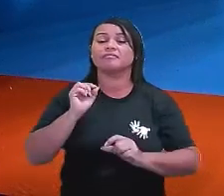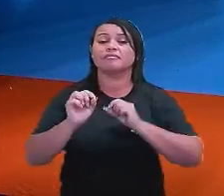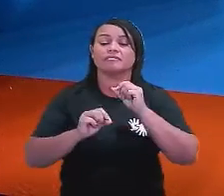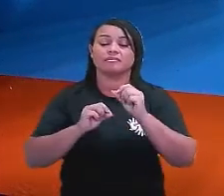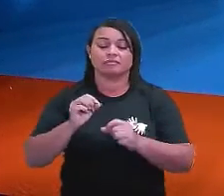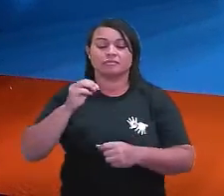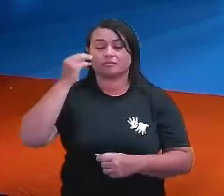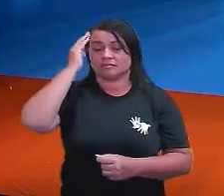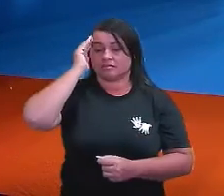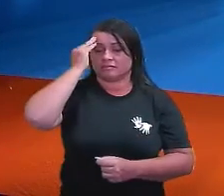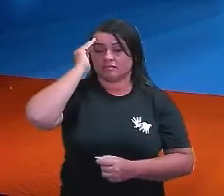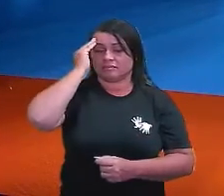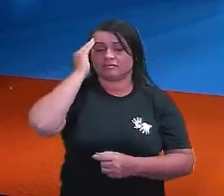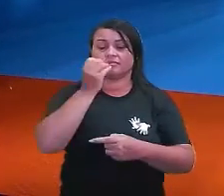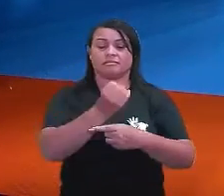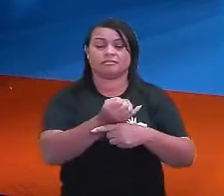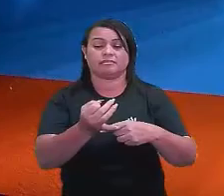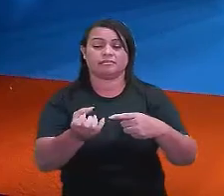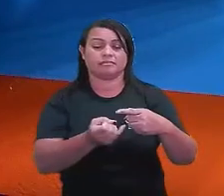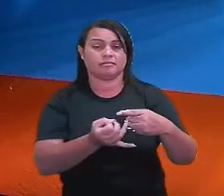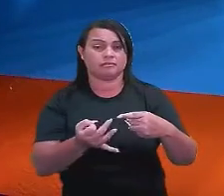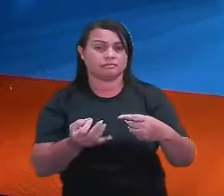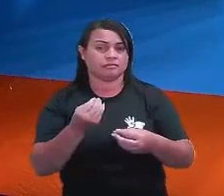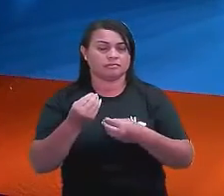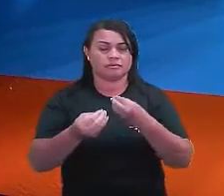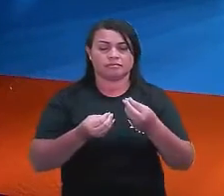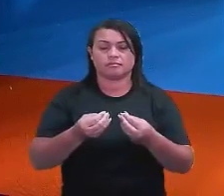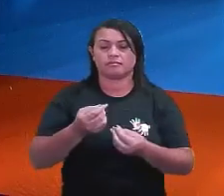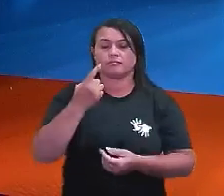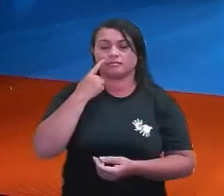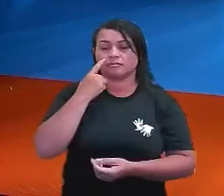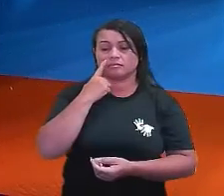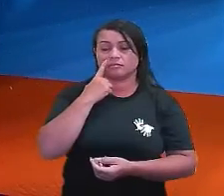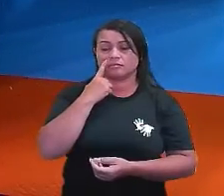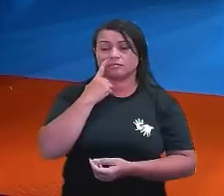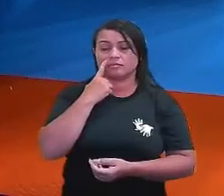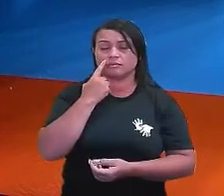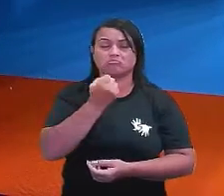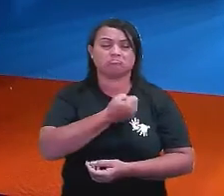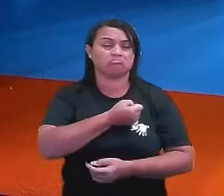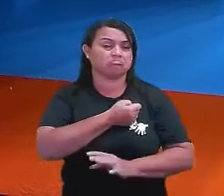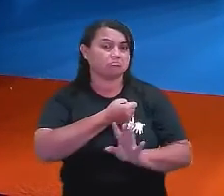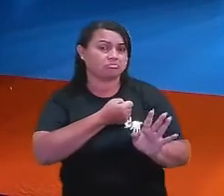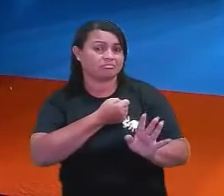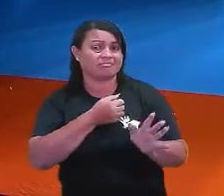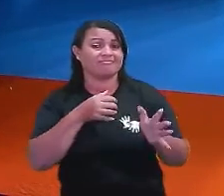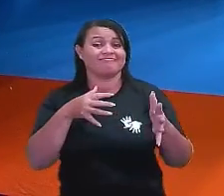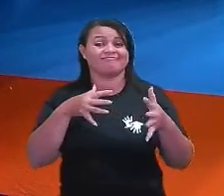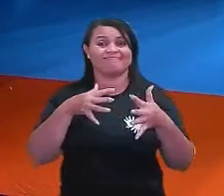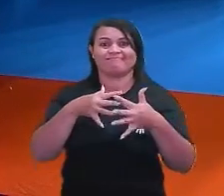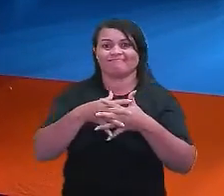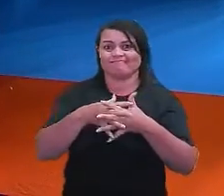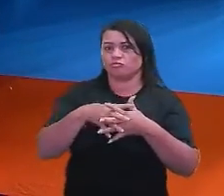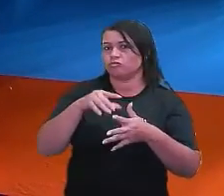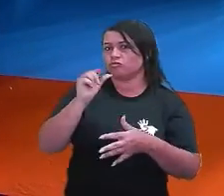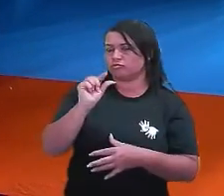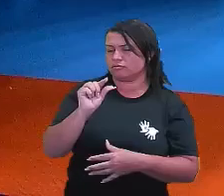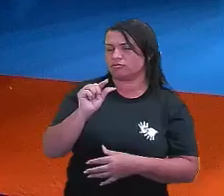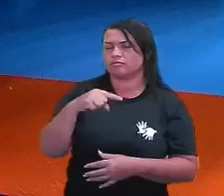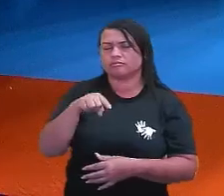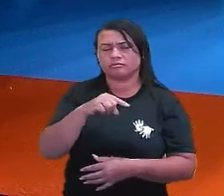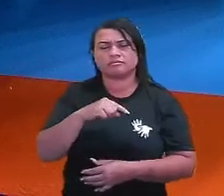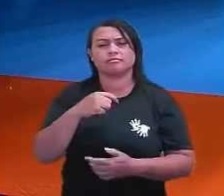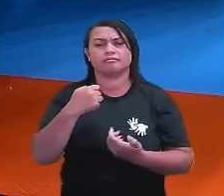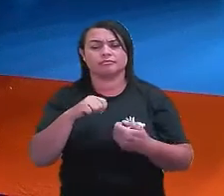é entender a fração de um número. Aí fica um pouquinho mais complicado, mas todo mundo vai